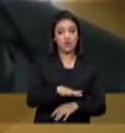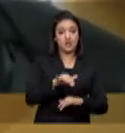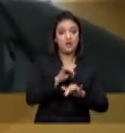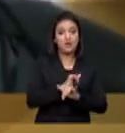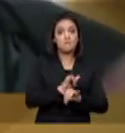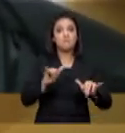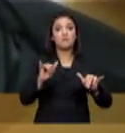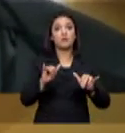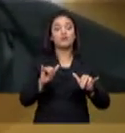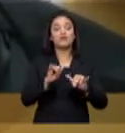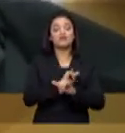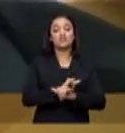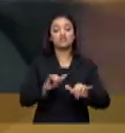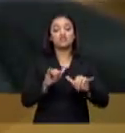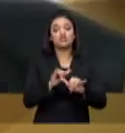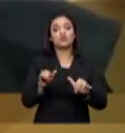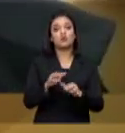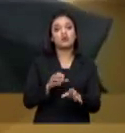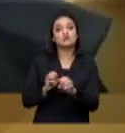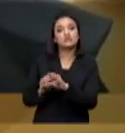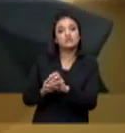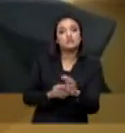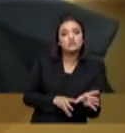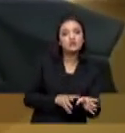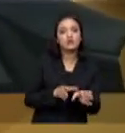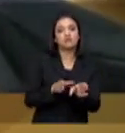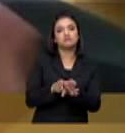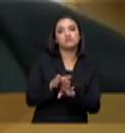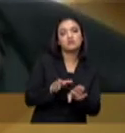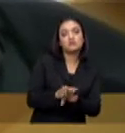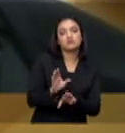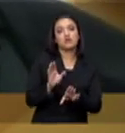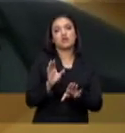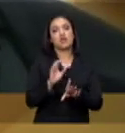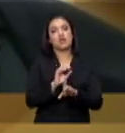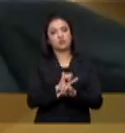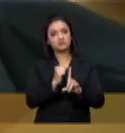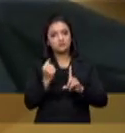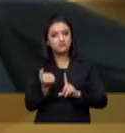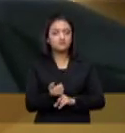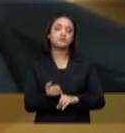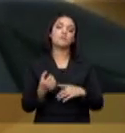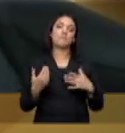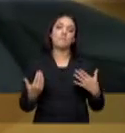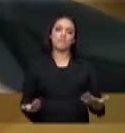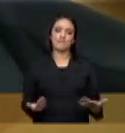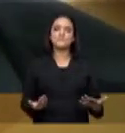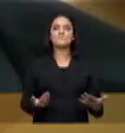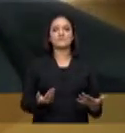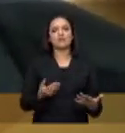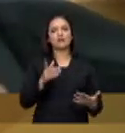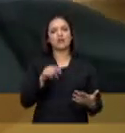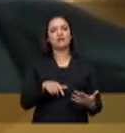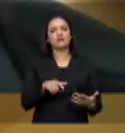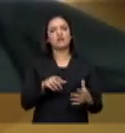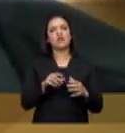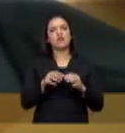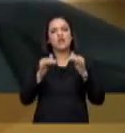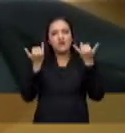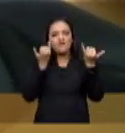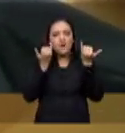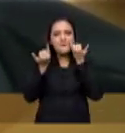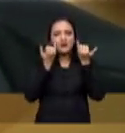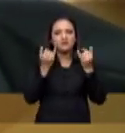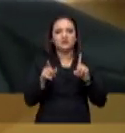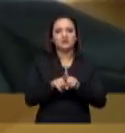publicidade constitucional e não o espaço da propaganda comercial, e que a publicidade constitucional é a que tem caráter educativo,